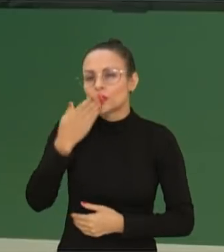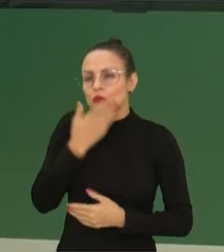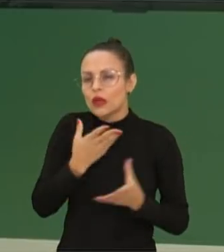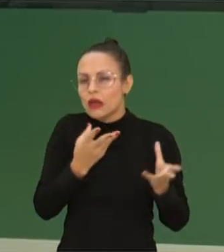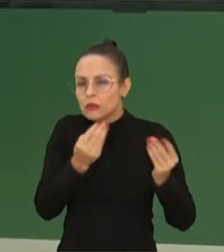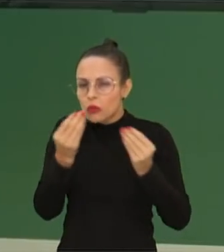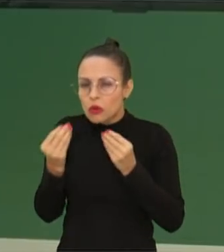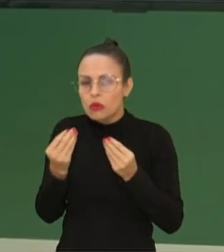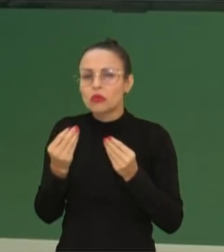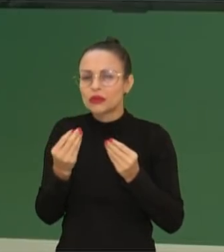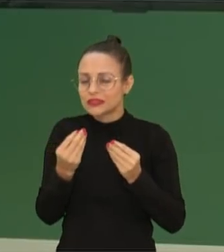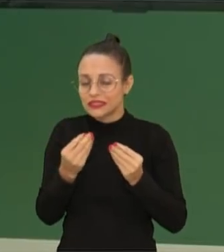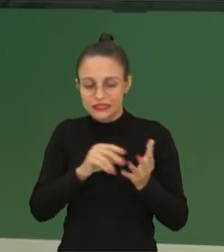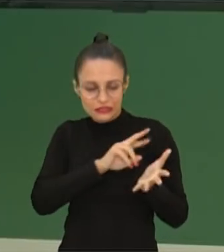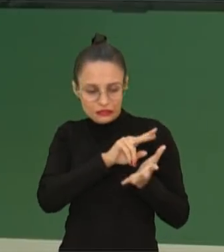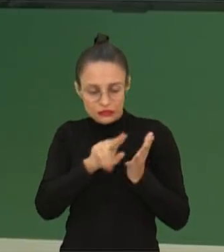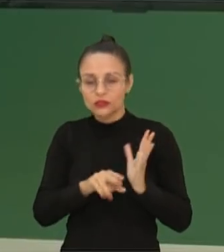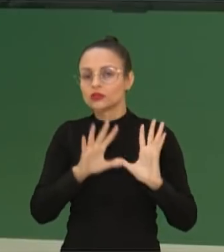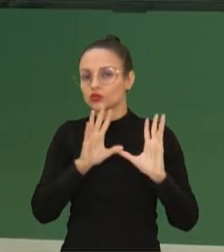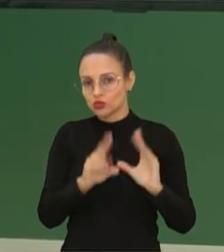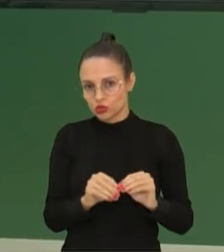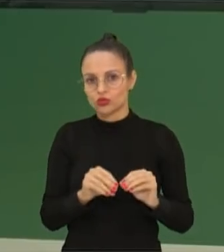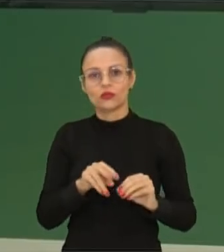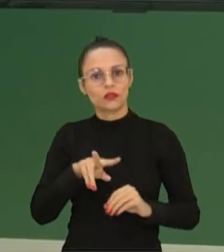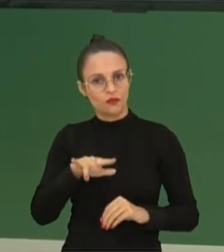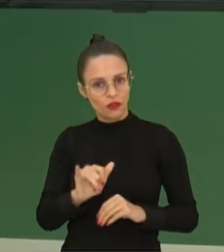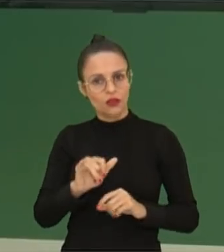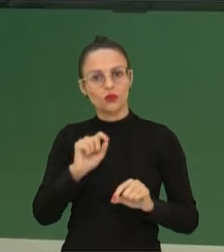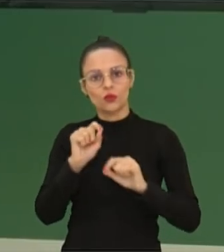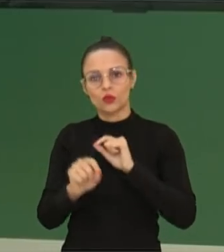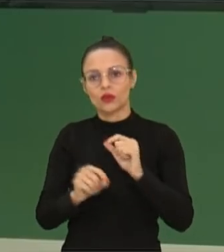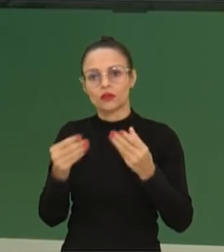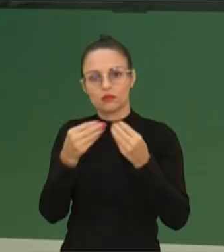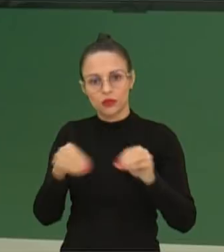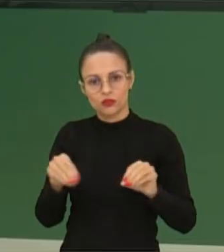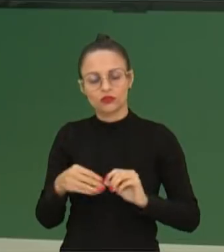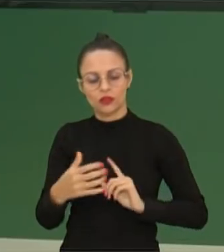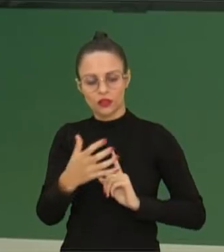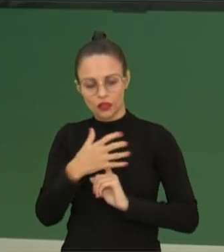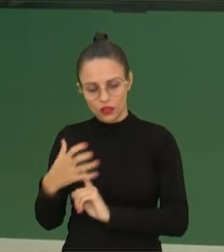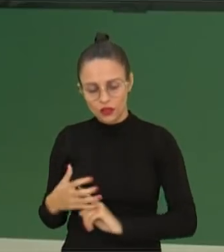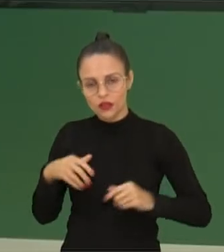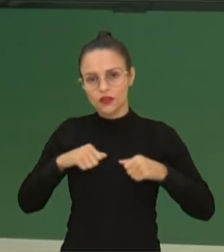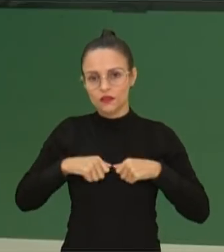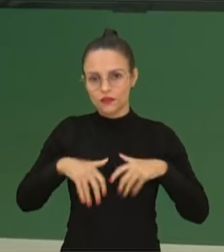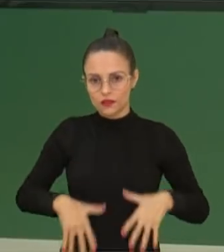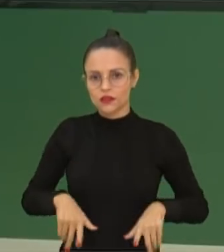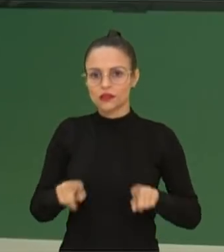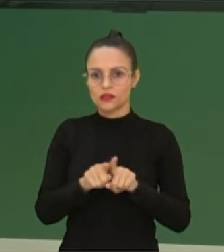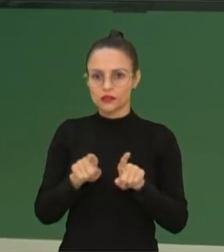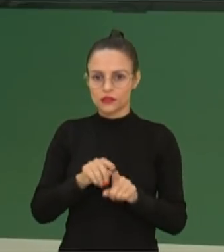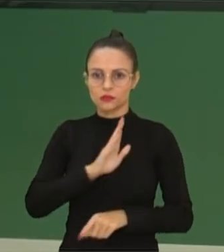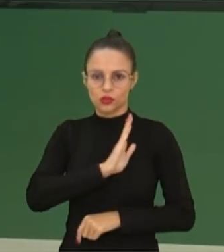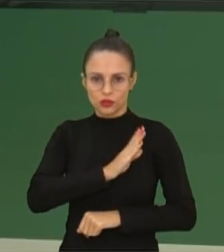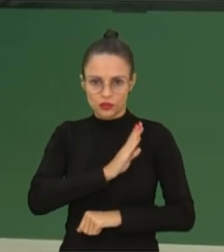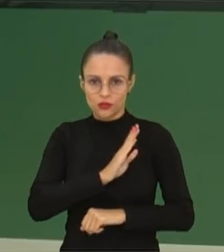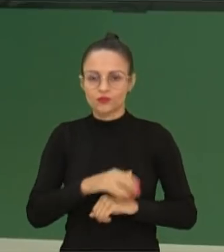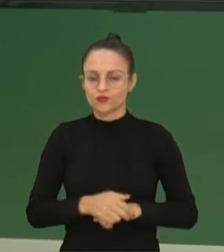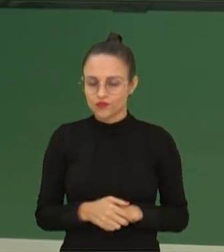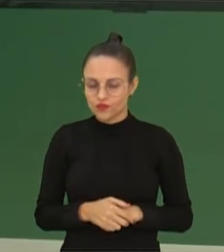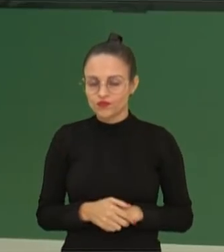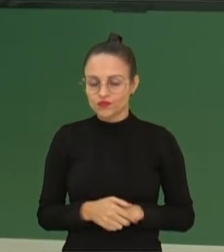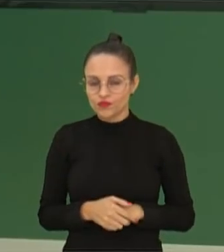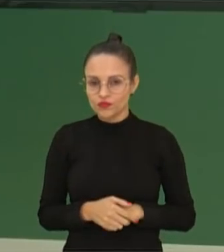Açúcares, sódio em excesso, tudo isso vai começar a afetar os vasos sanguíneos e também o coração,